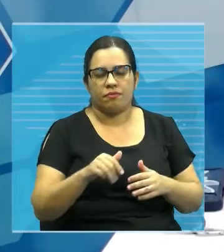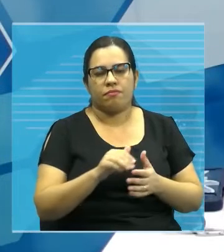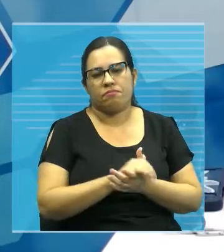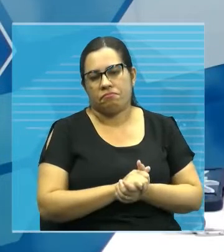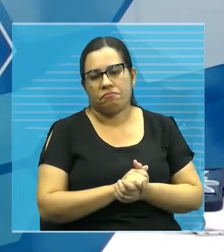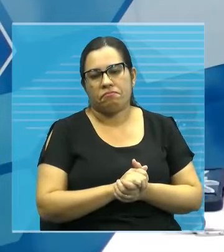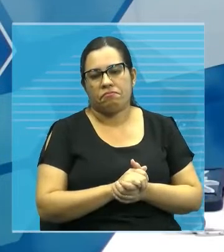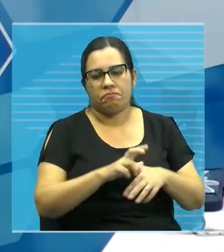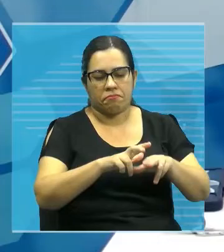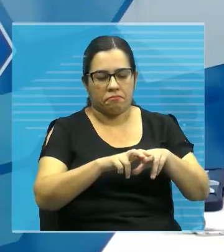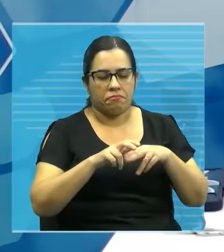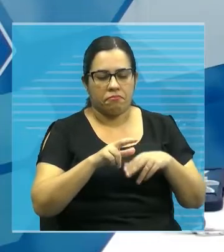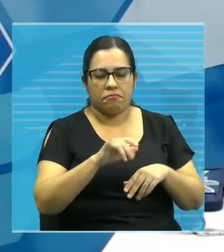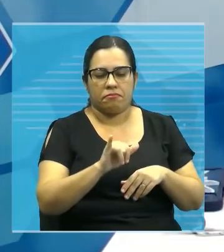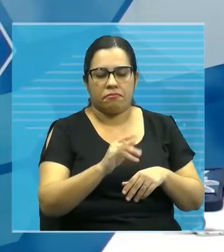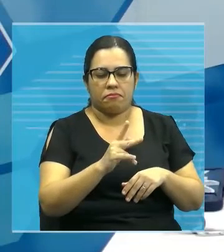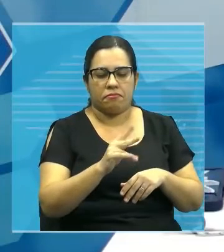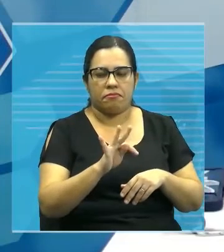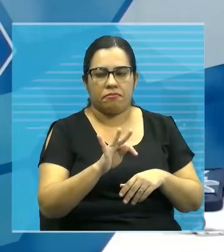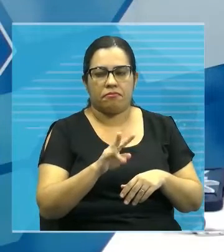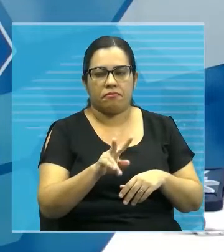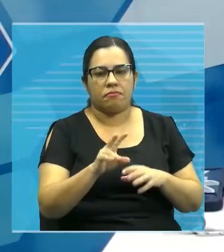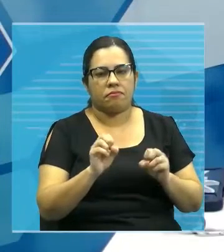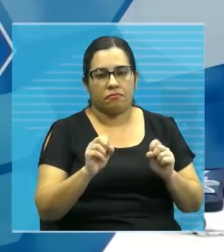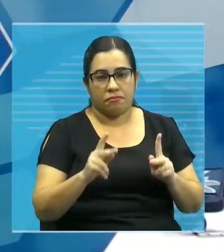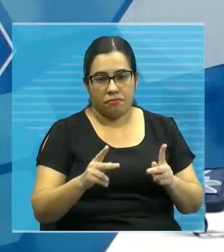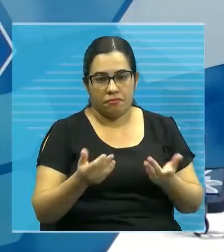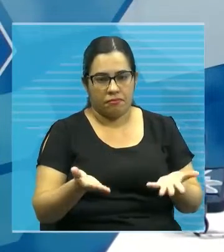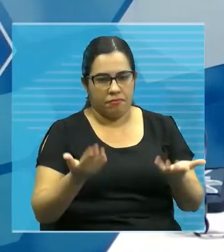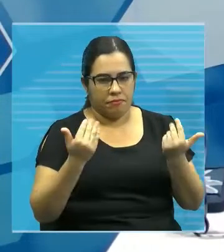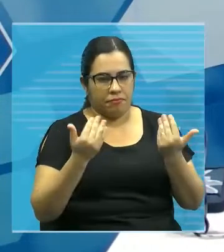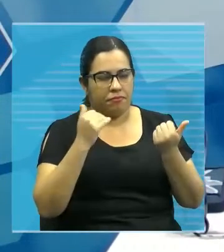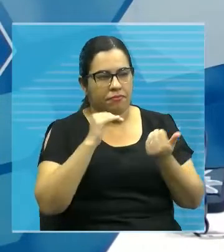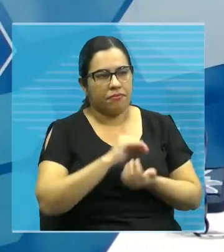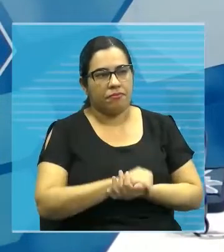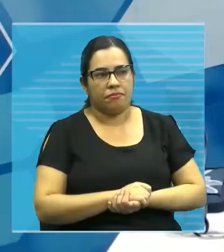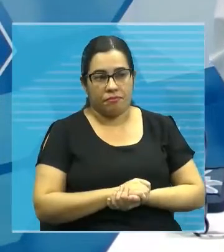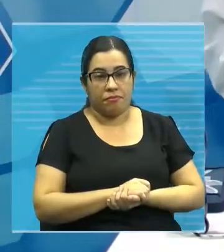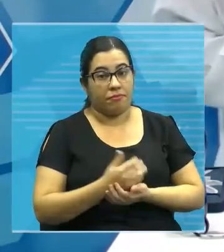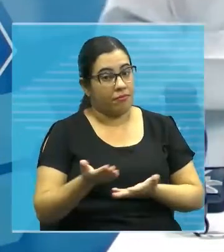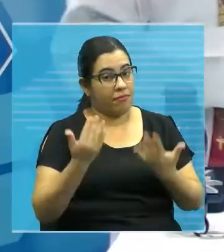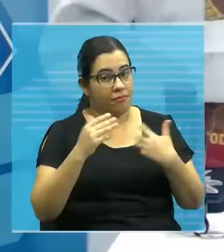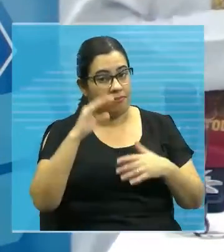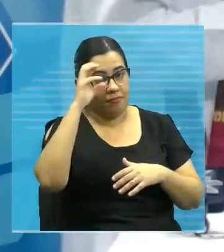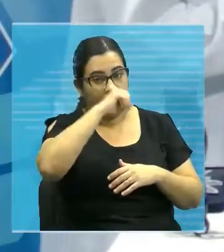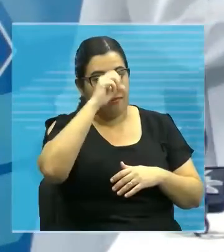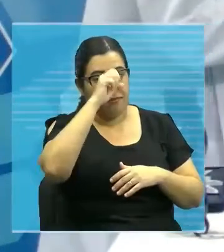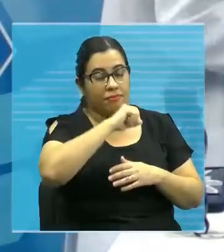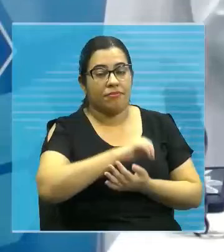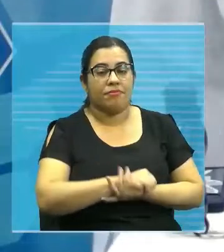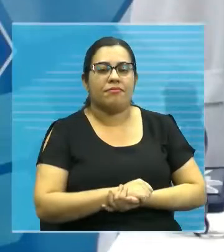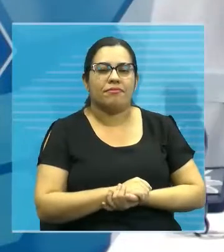né pelo IPTV tá vamos lá vamos trabalhar